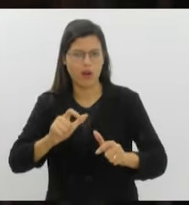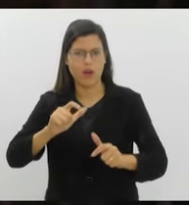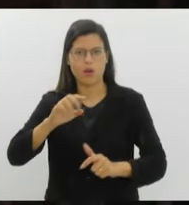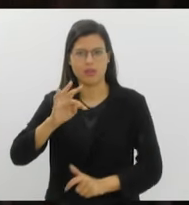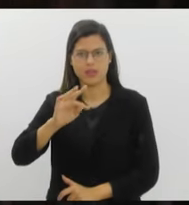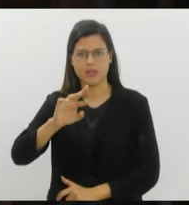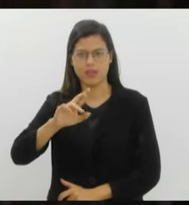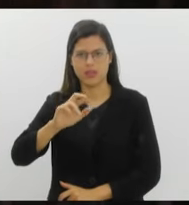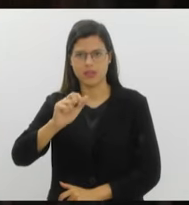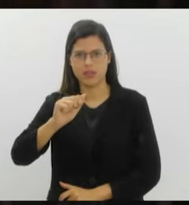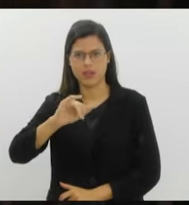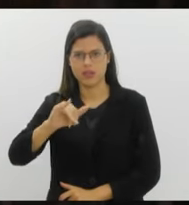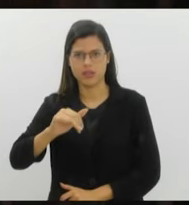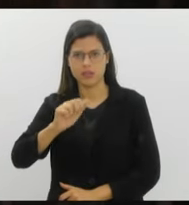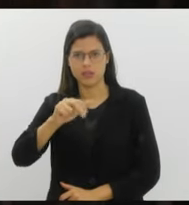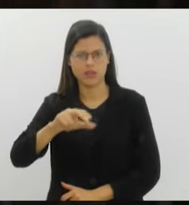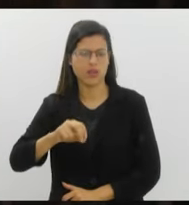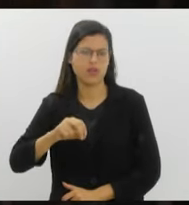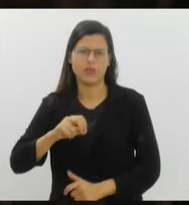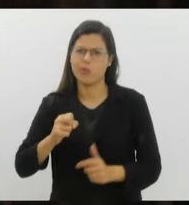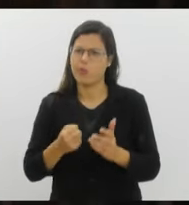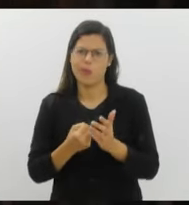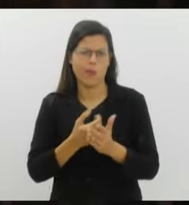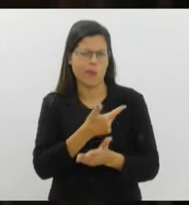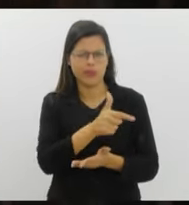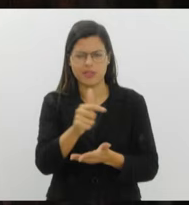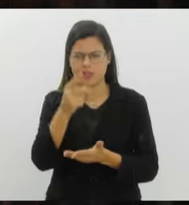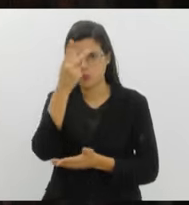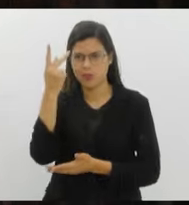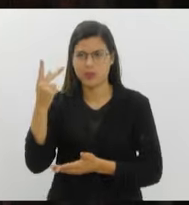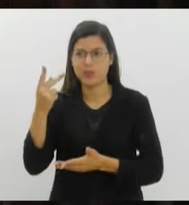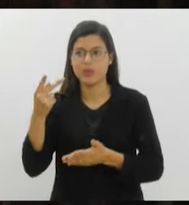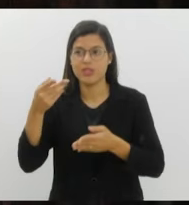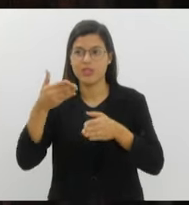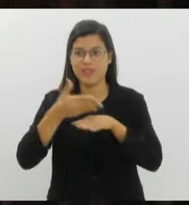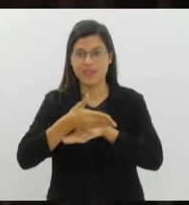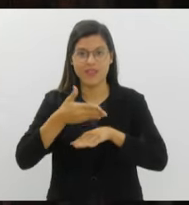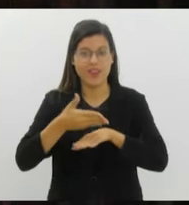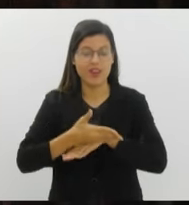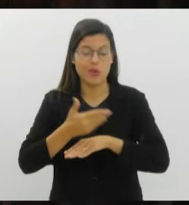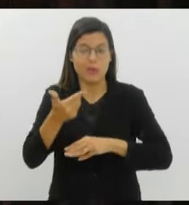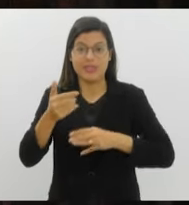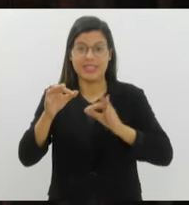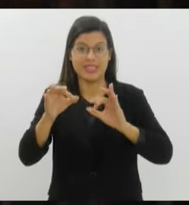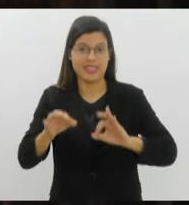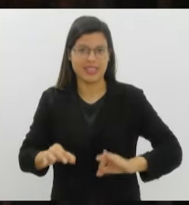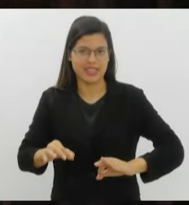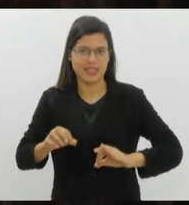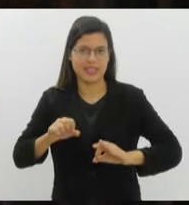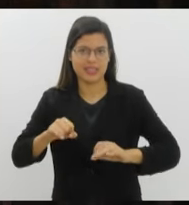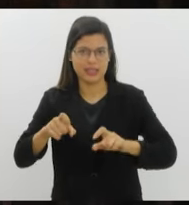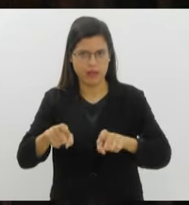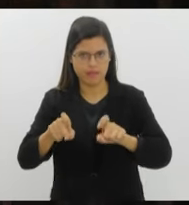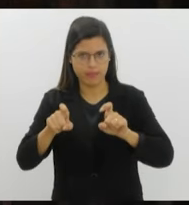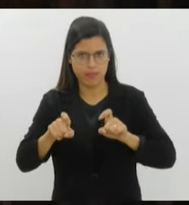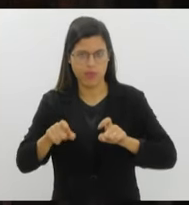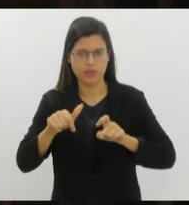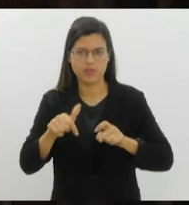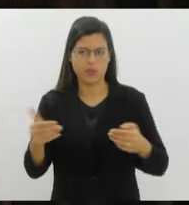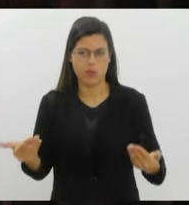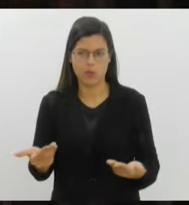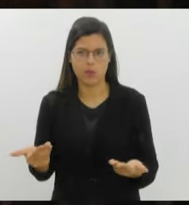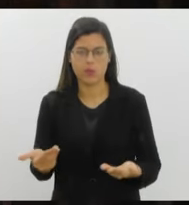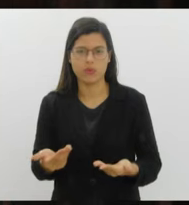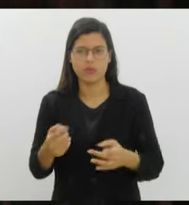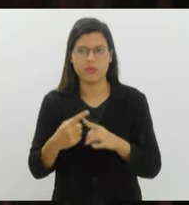que vieram sem ter ainda 100% de certeza se seria hoje o ato de posse, porque a publicação me